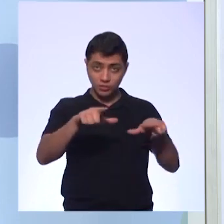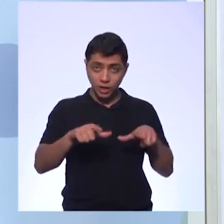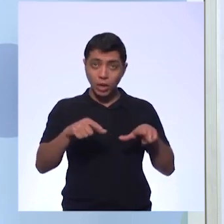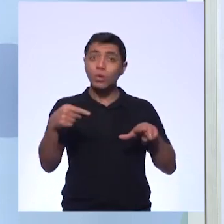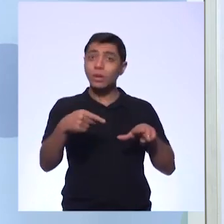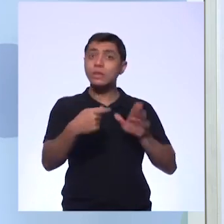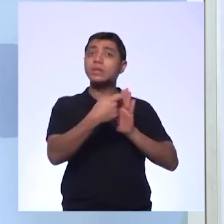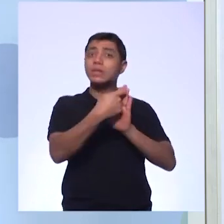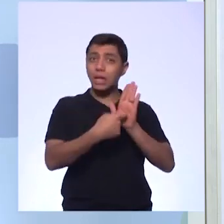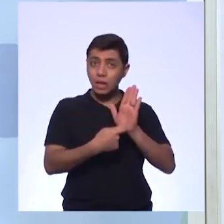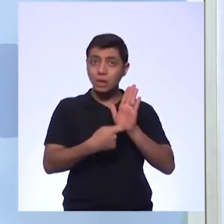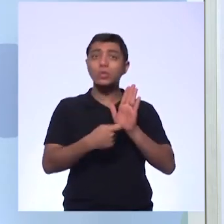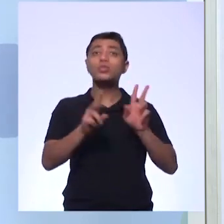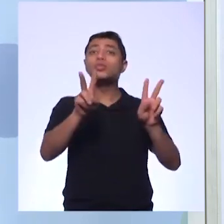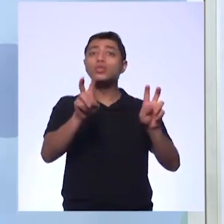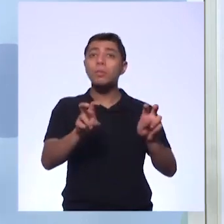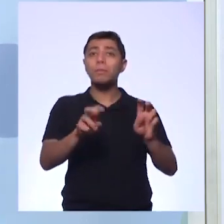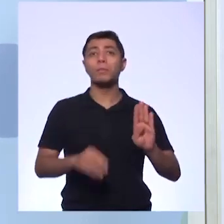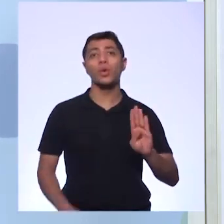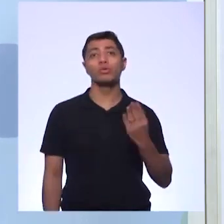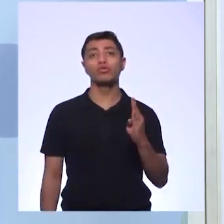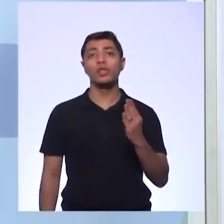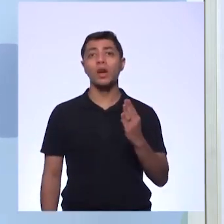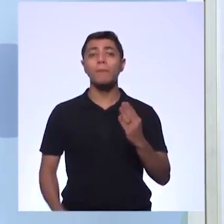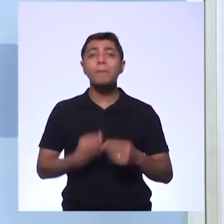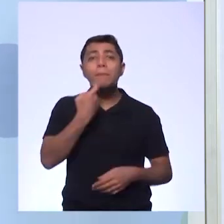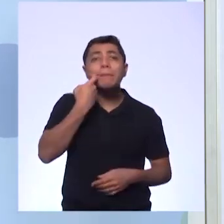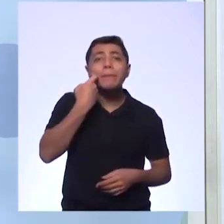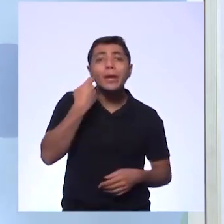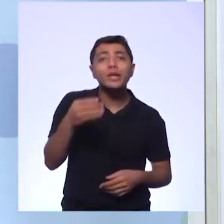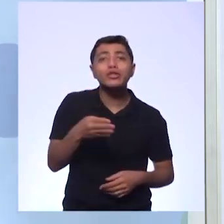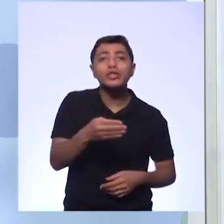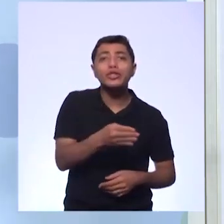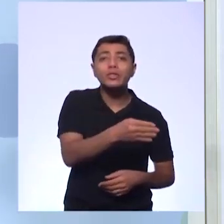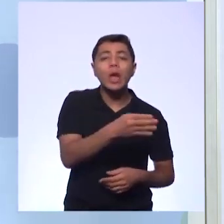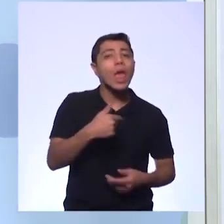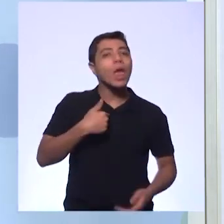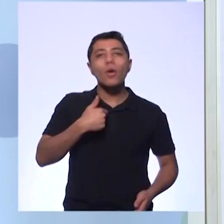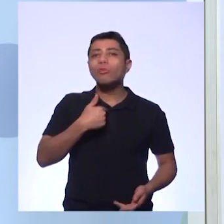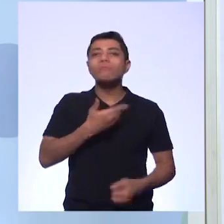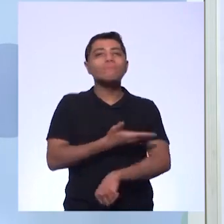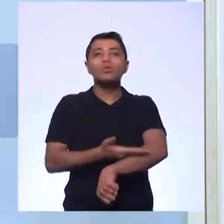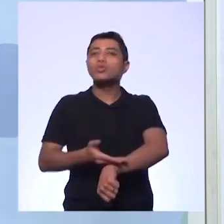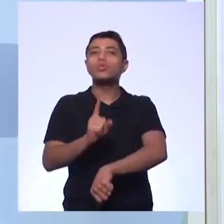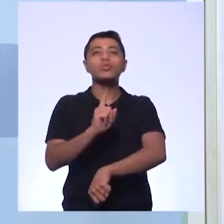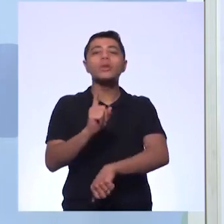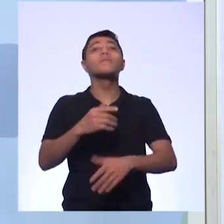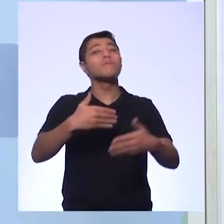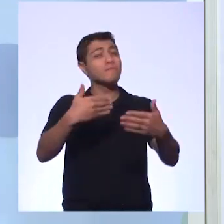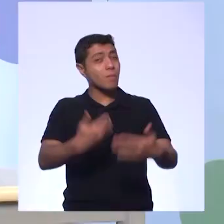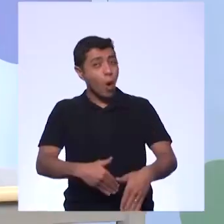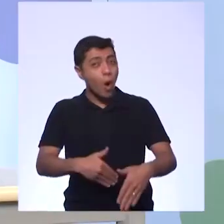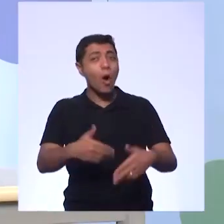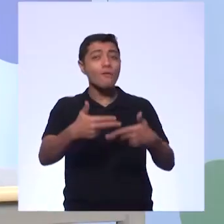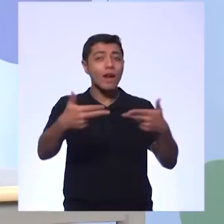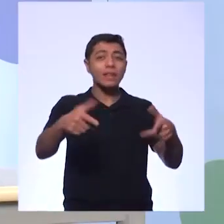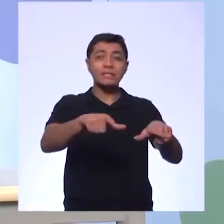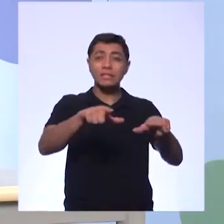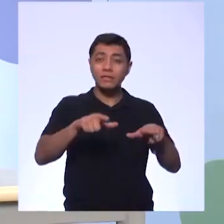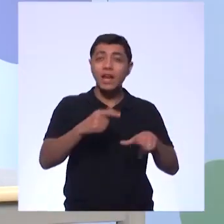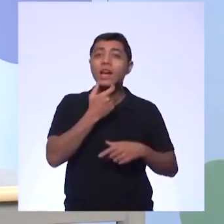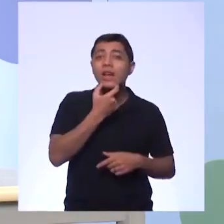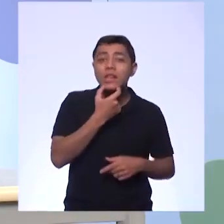de peixes. Então é muito comum a gente ver esse tipo de texto em provas, né, Antônia? Sim, Acho Então, que talvez seja